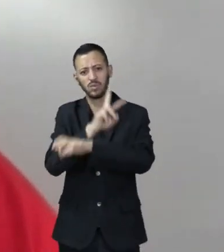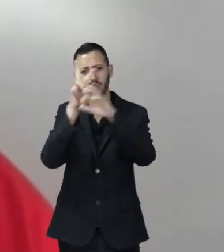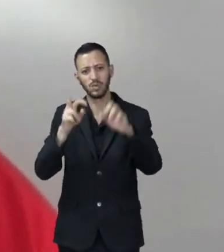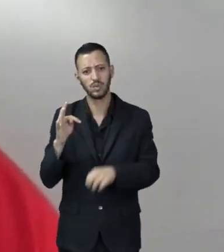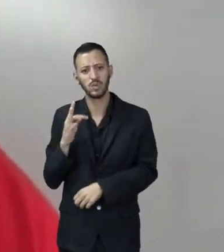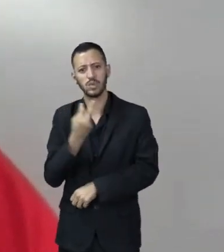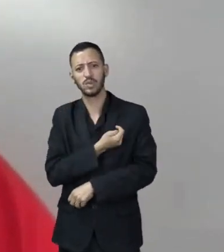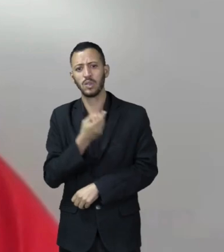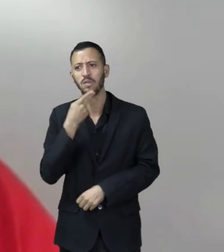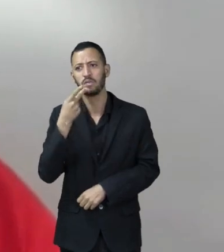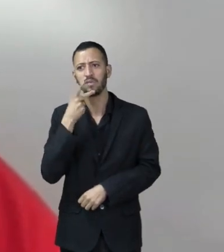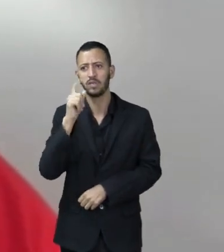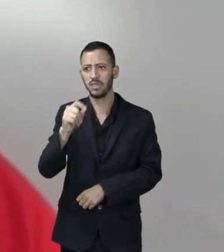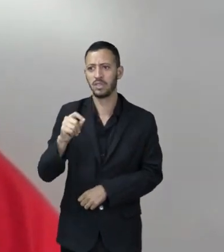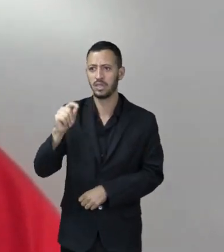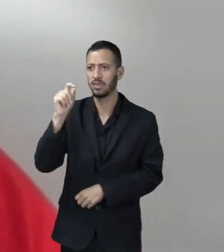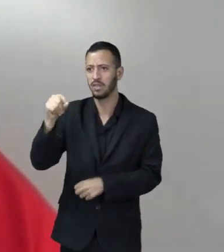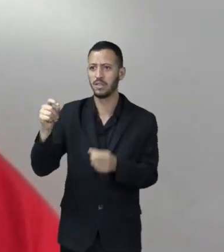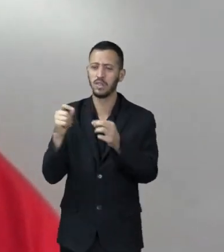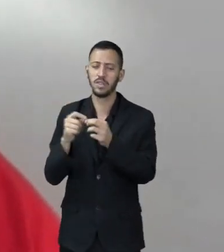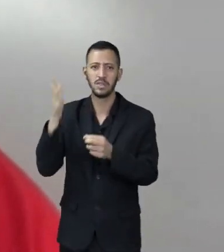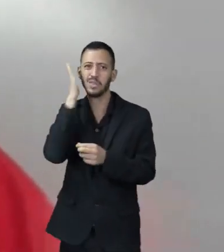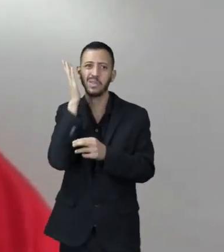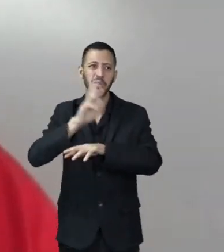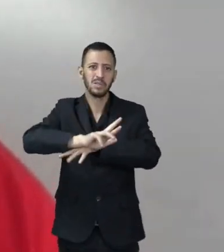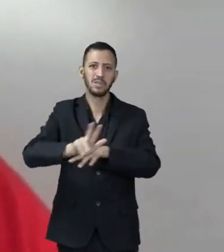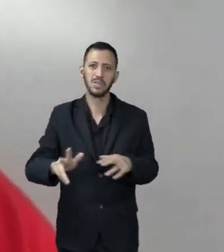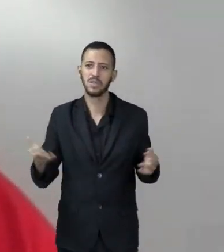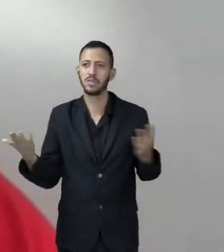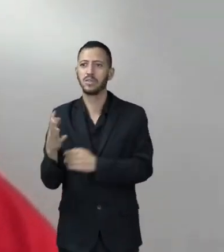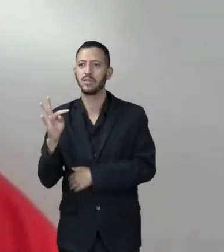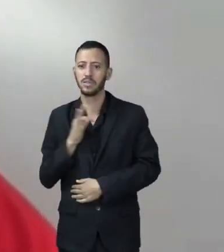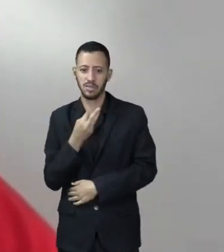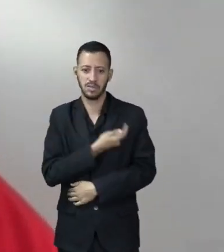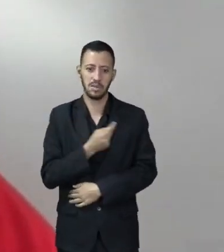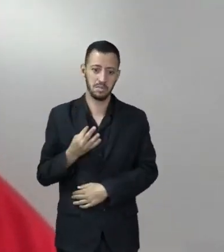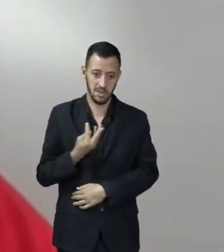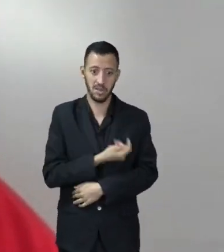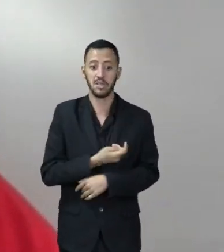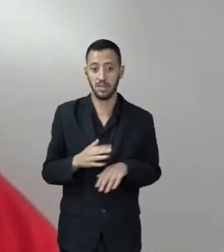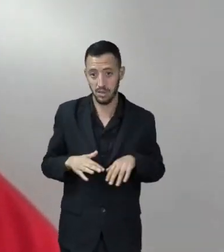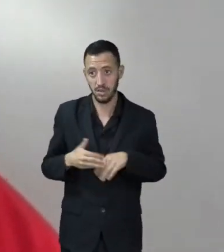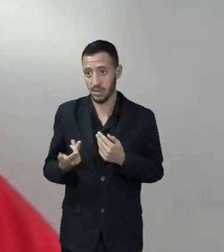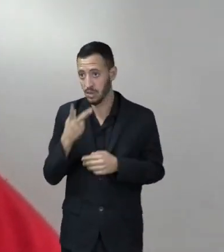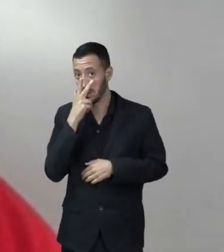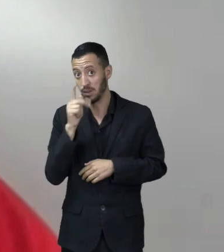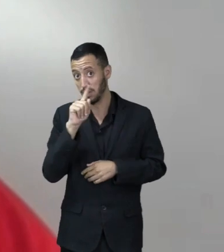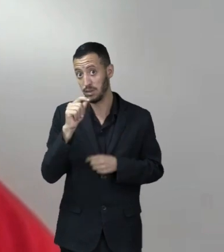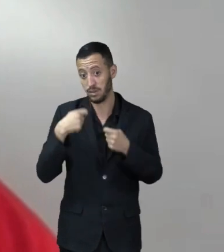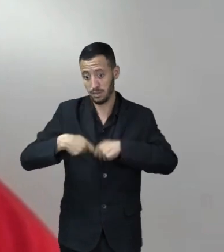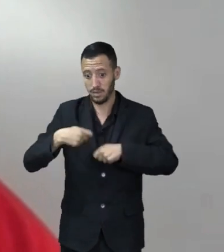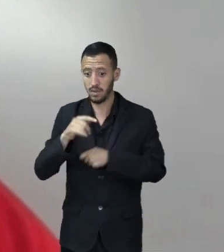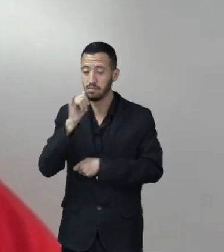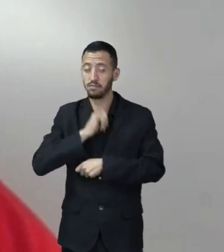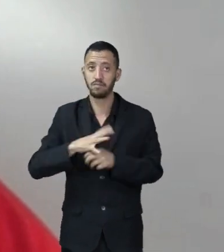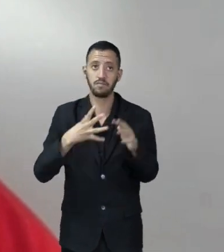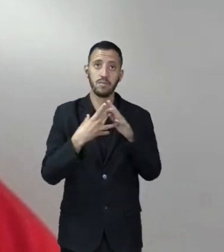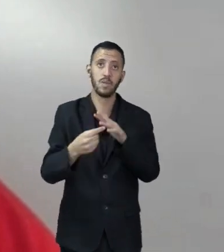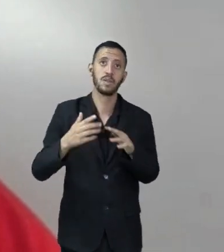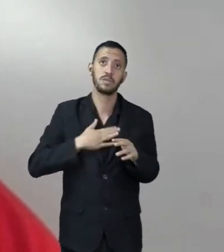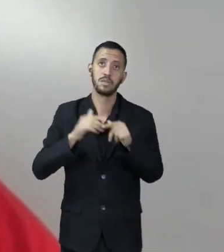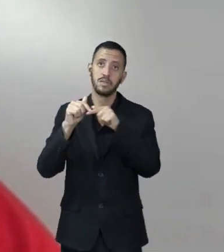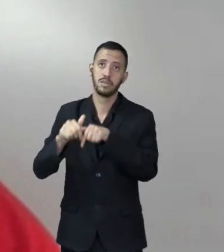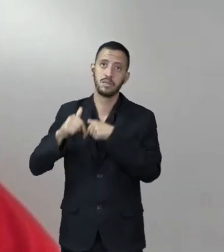trans. Sim. A gente só sabe ser ativista, só sabe fazer coisa de trans para trans, né? E não é isso, acho que você citou um bom exemplo aí da minha carreira,